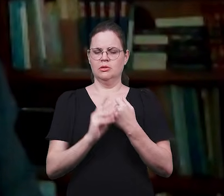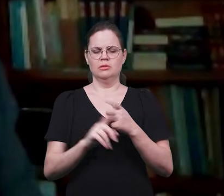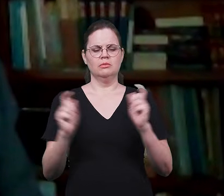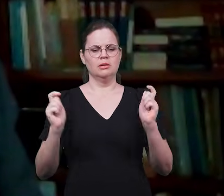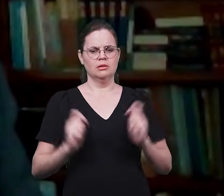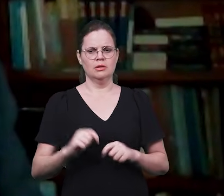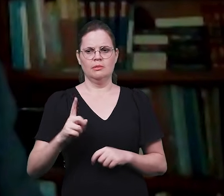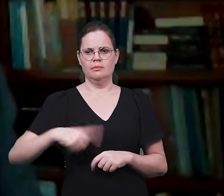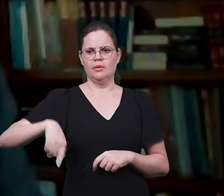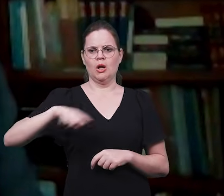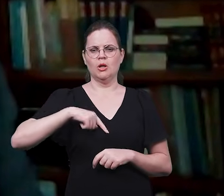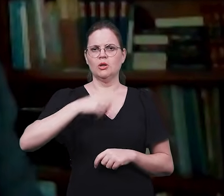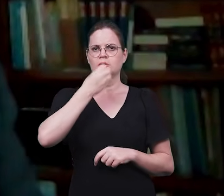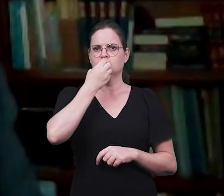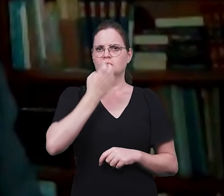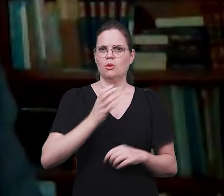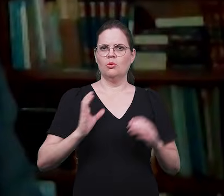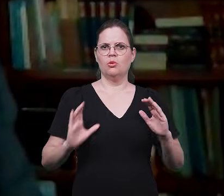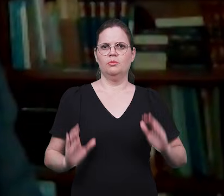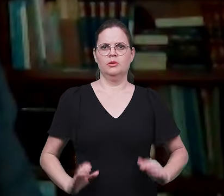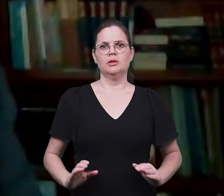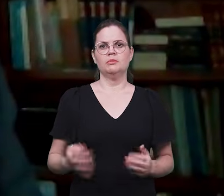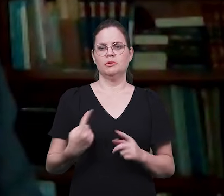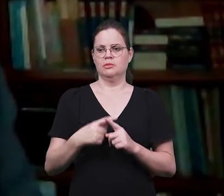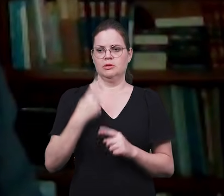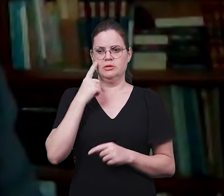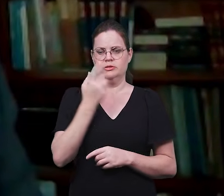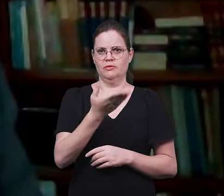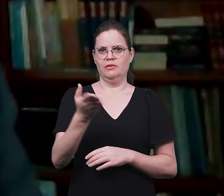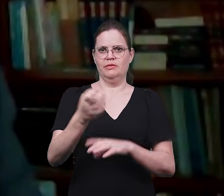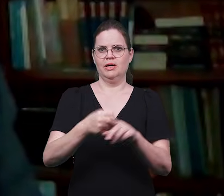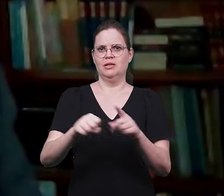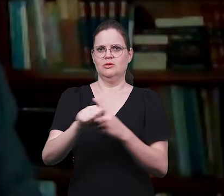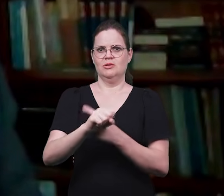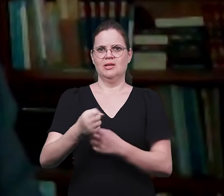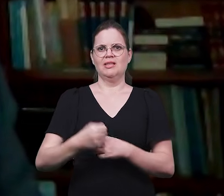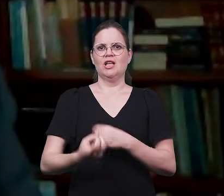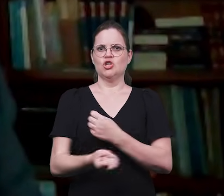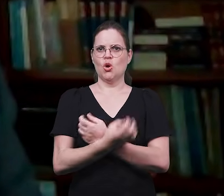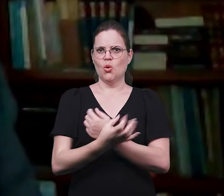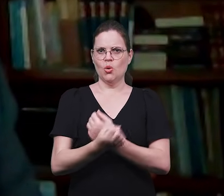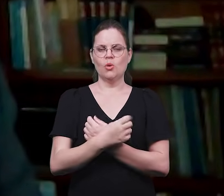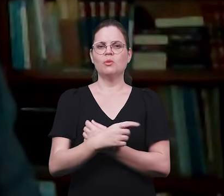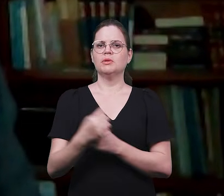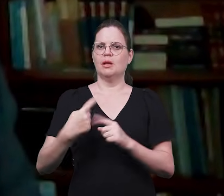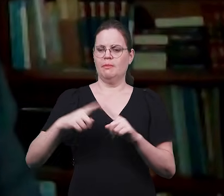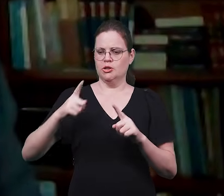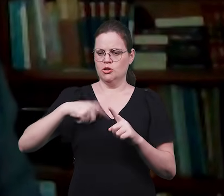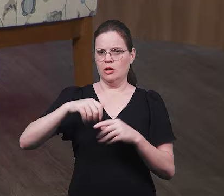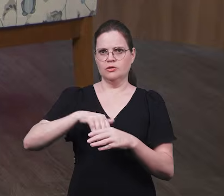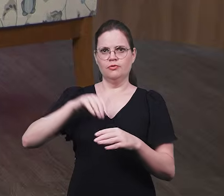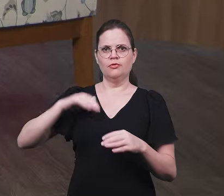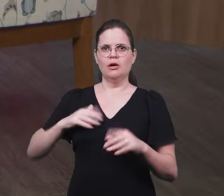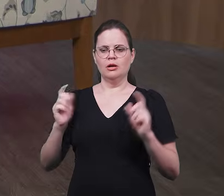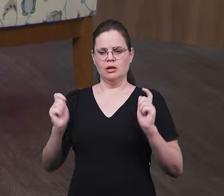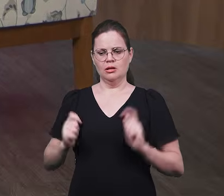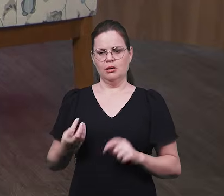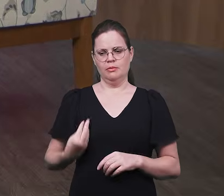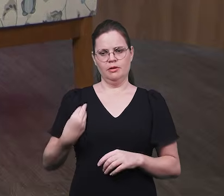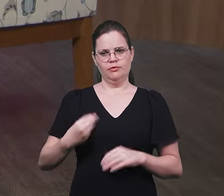conhecimento para manter um comportamento, uma posição diante de uma sociedade completamente corrupta.